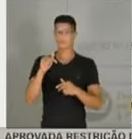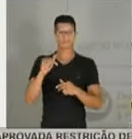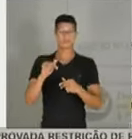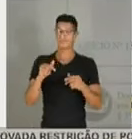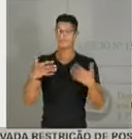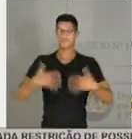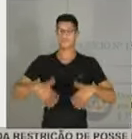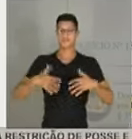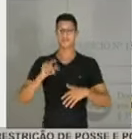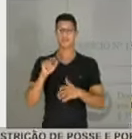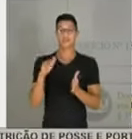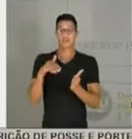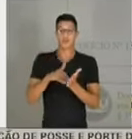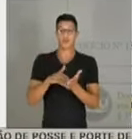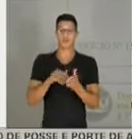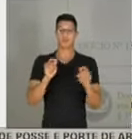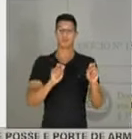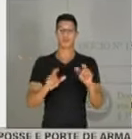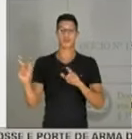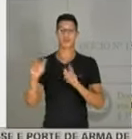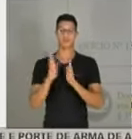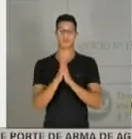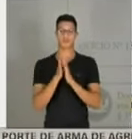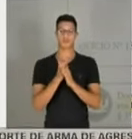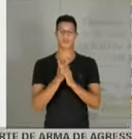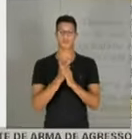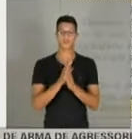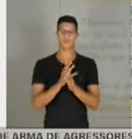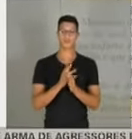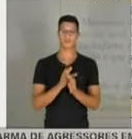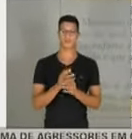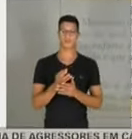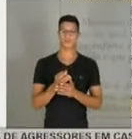absurdas. Que é o último slide, por favor.